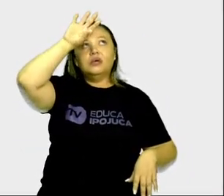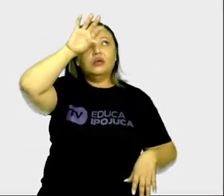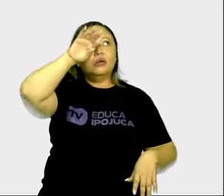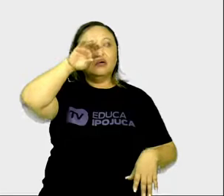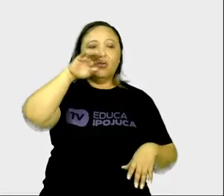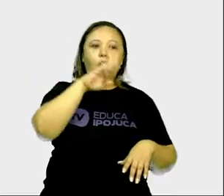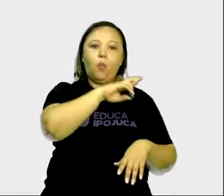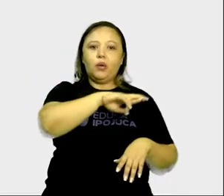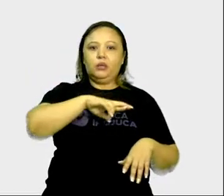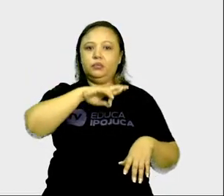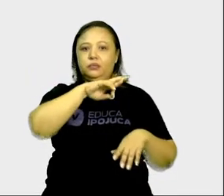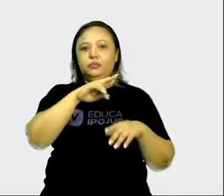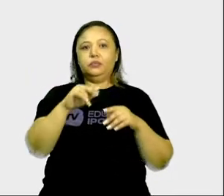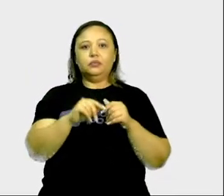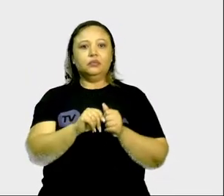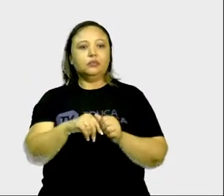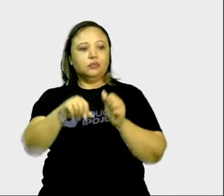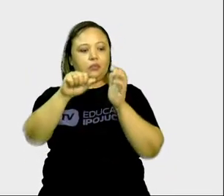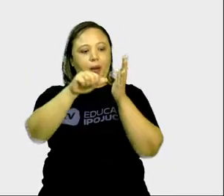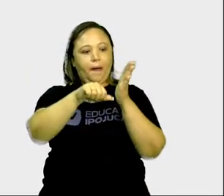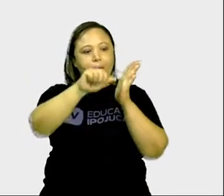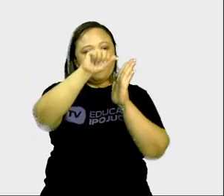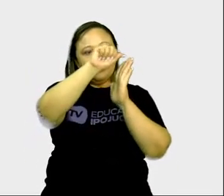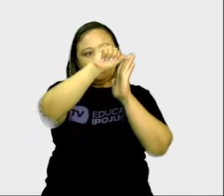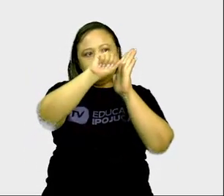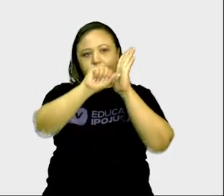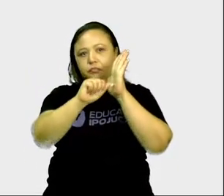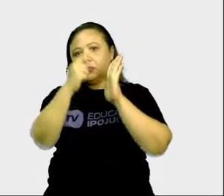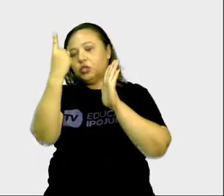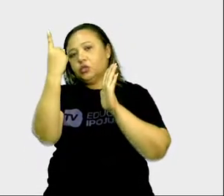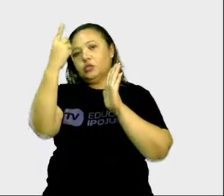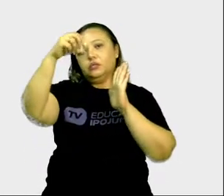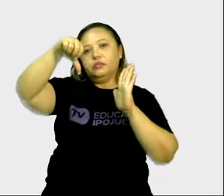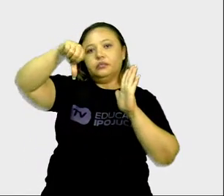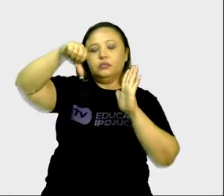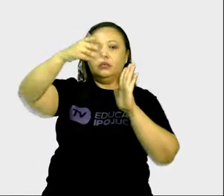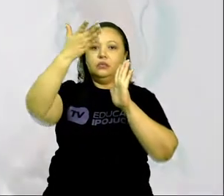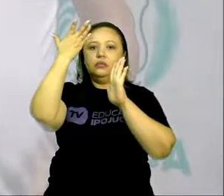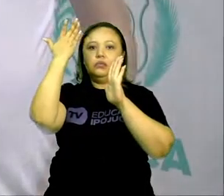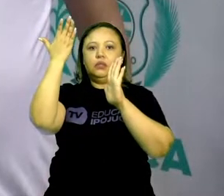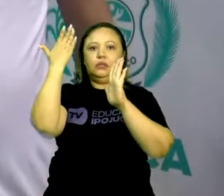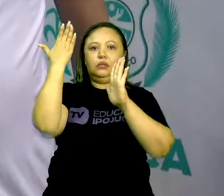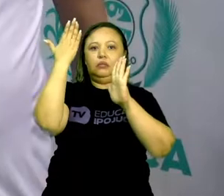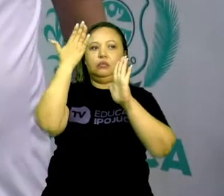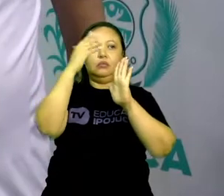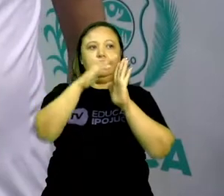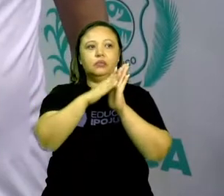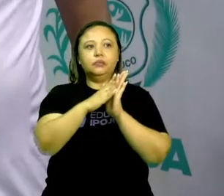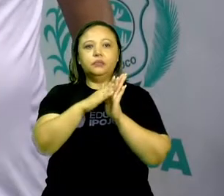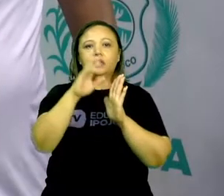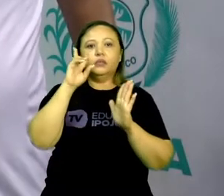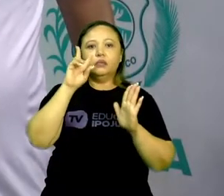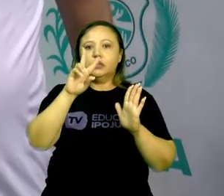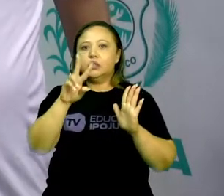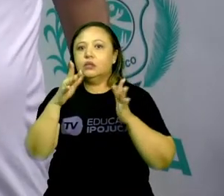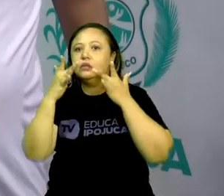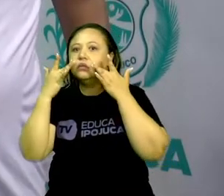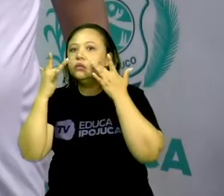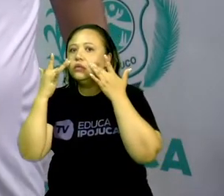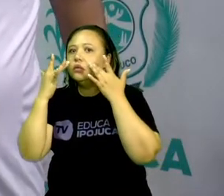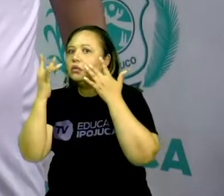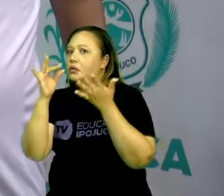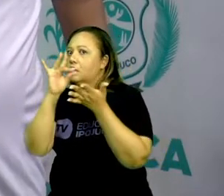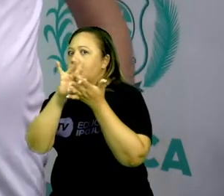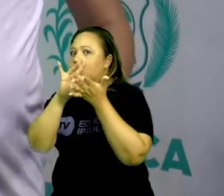drama romântico, na primeira metade do século XIX. Deixa eu explicar o que é isso. Lá na frente, quando vocês virem teatro realista, aliás, vocês viram